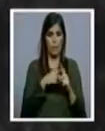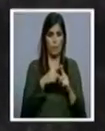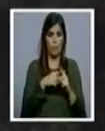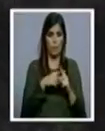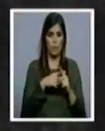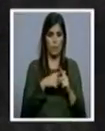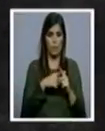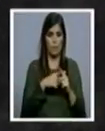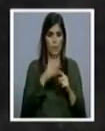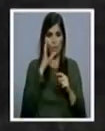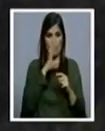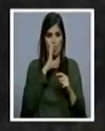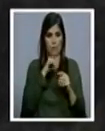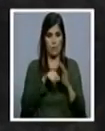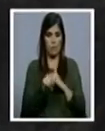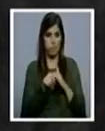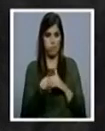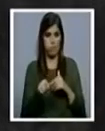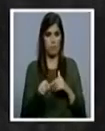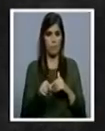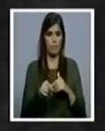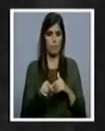temperatura, estando ele mesmo